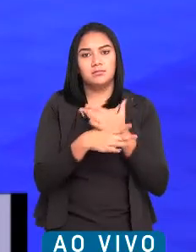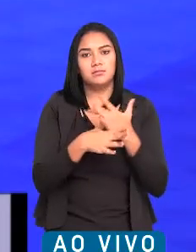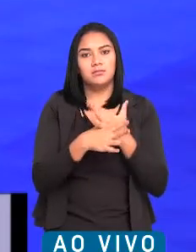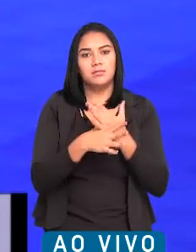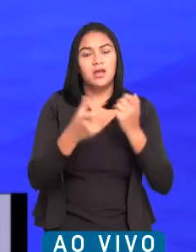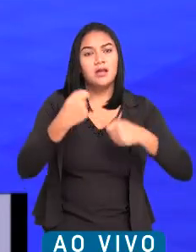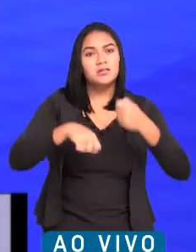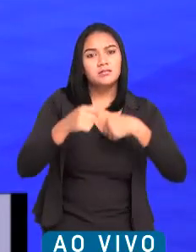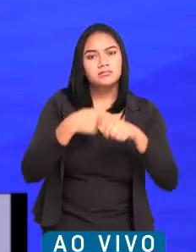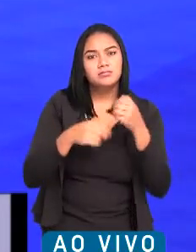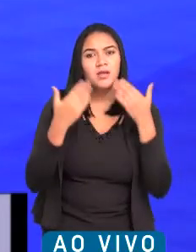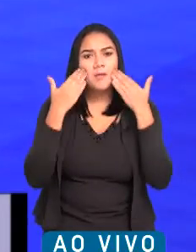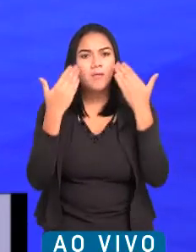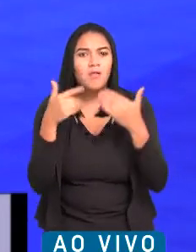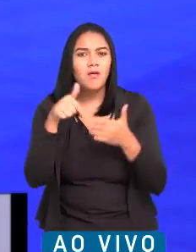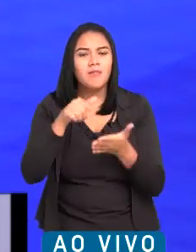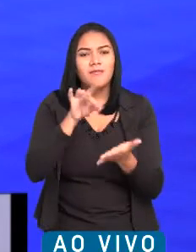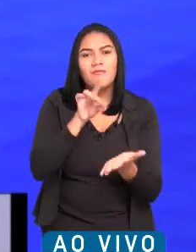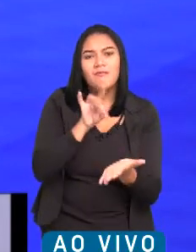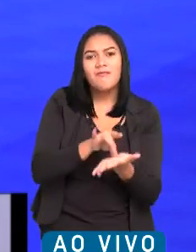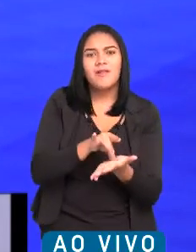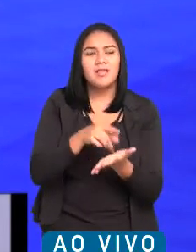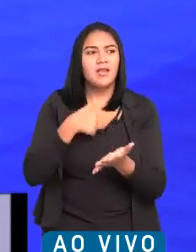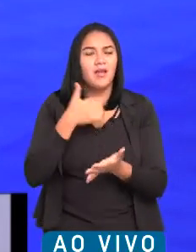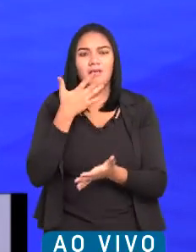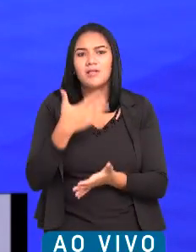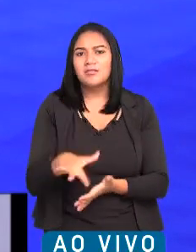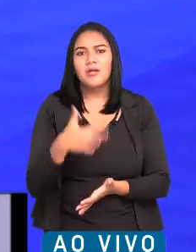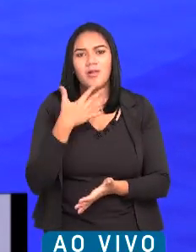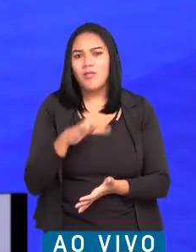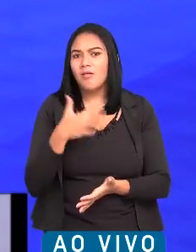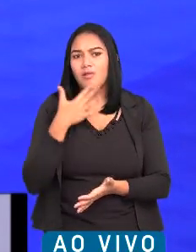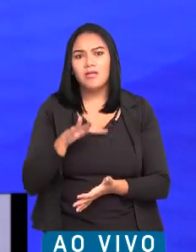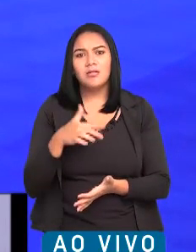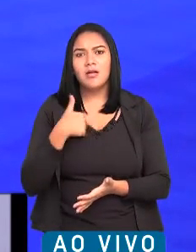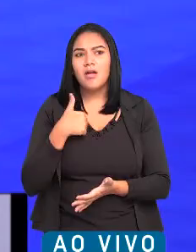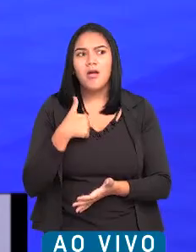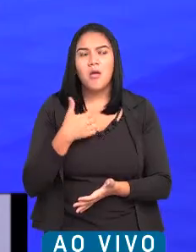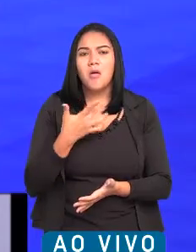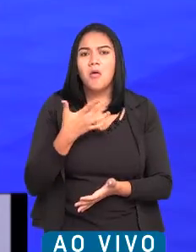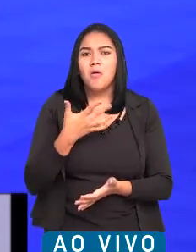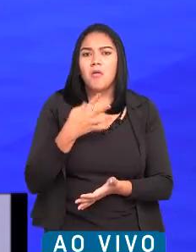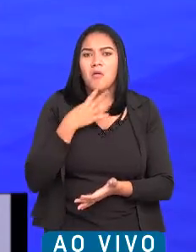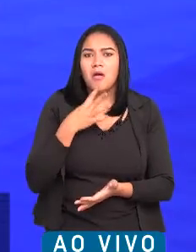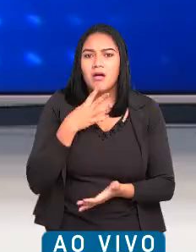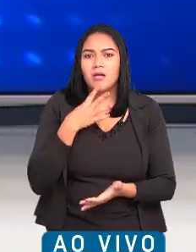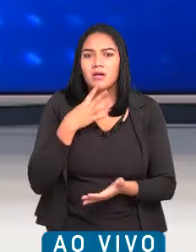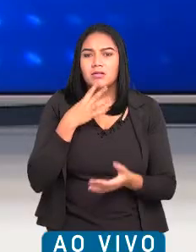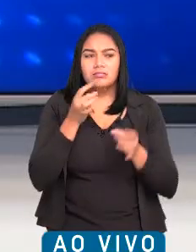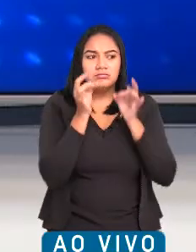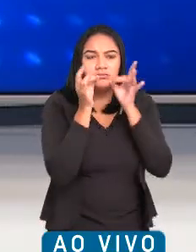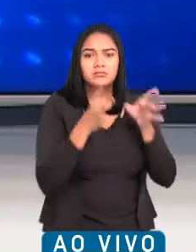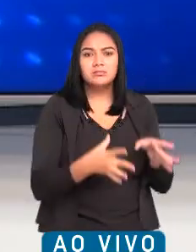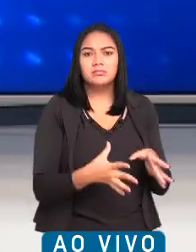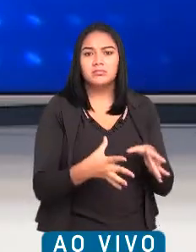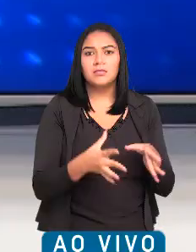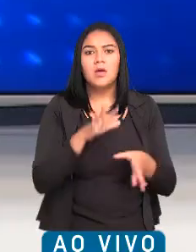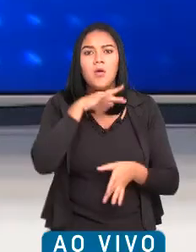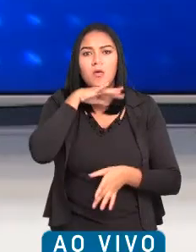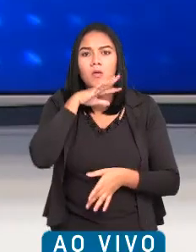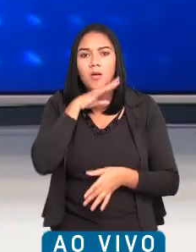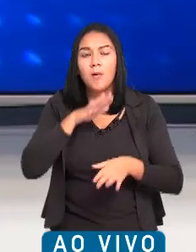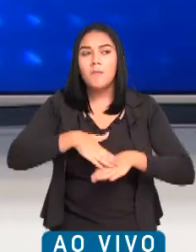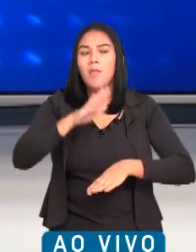conheço. Eu conheço uma periferia abandonada e uma zona rural muito mais abandonada ainda. Ainda não agora o direito de